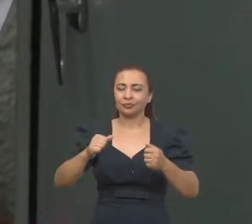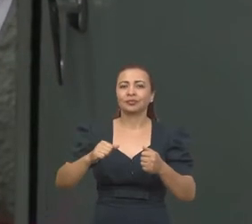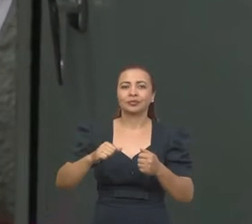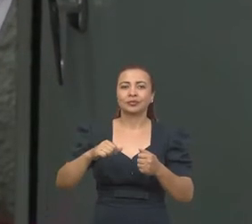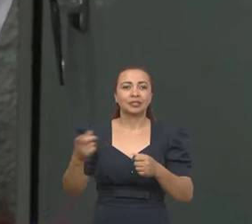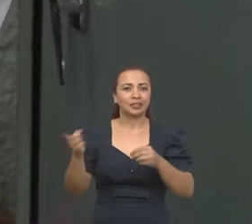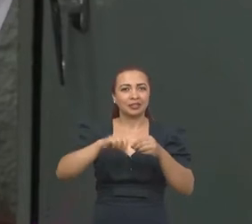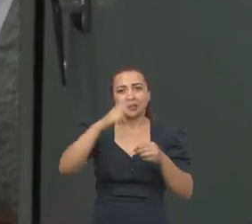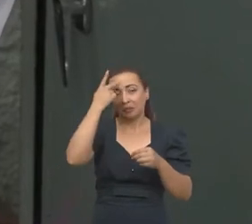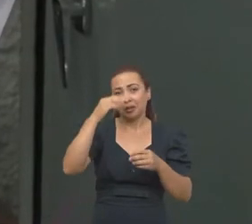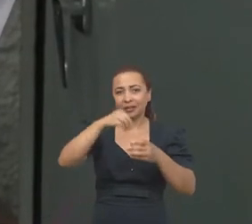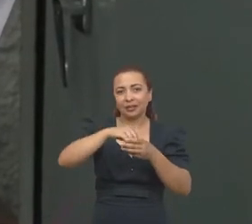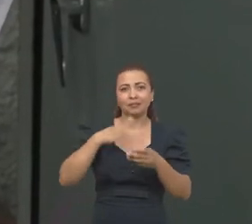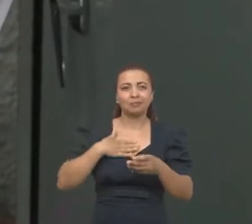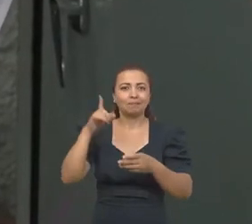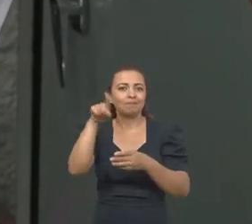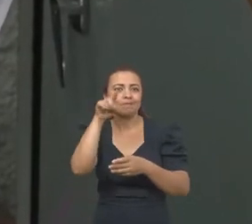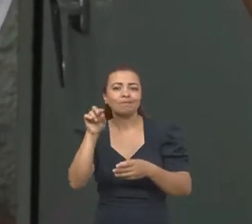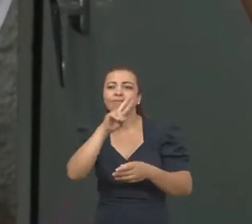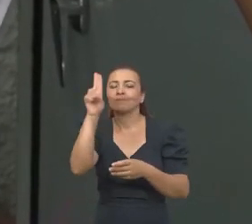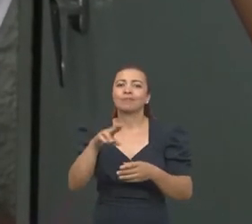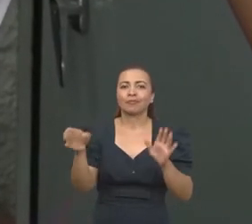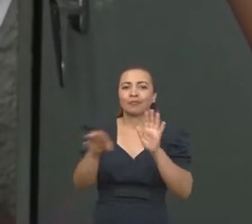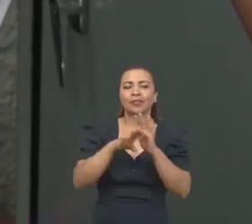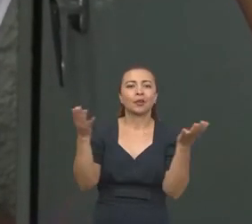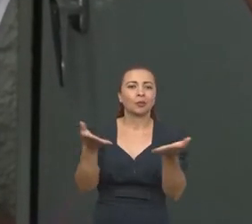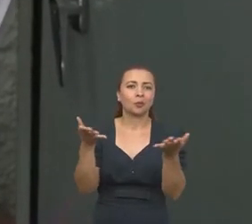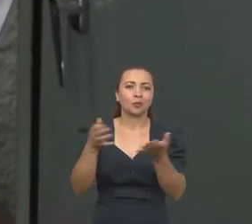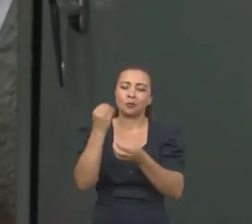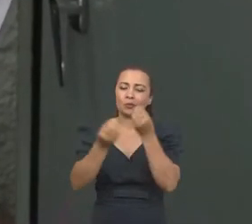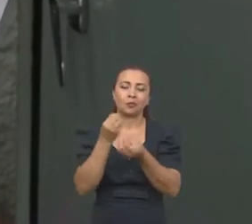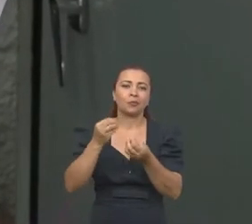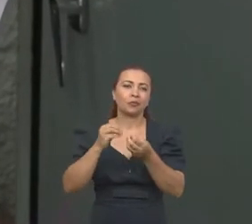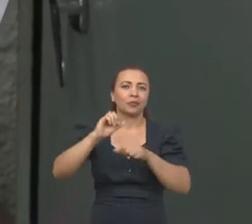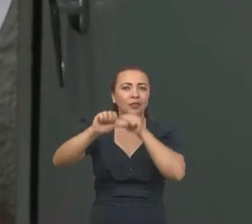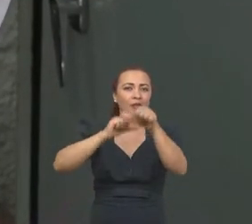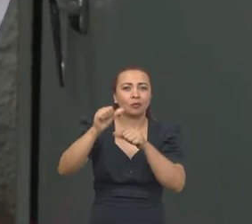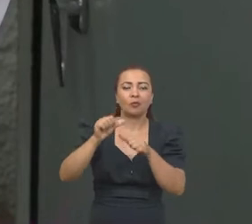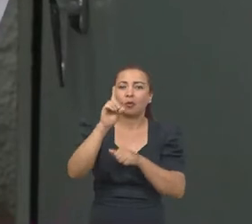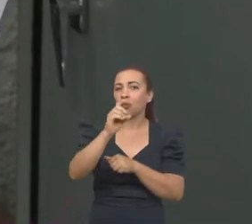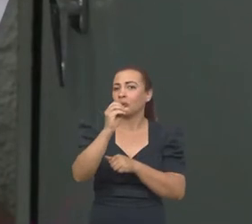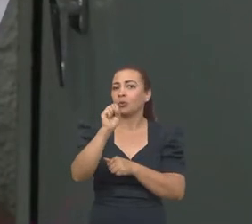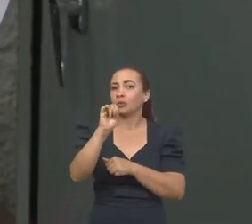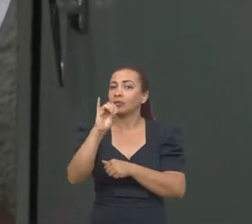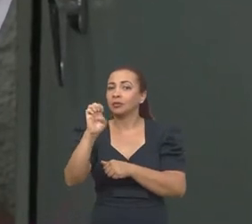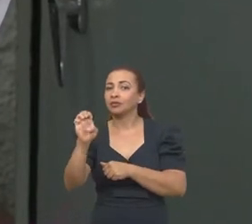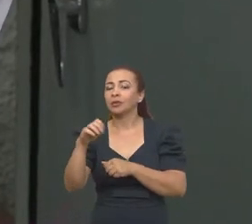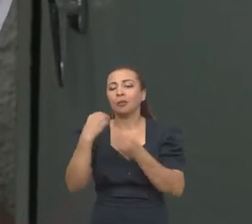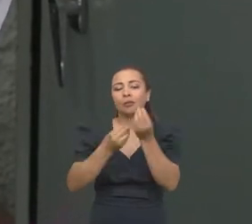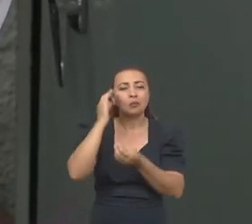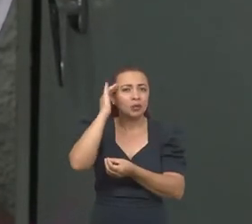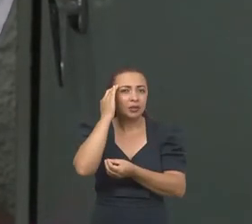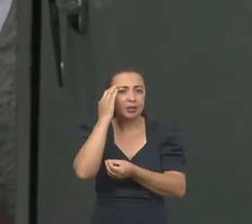e trazer para a minha marca e estar utilizando até hoje. Como desenvolver um dossiê, como